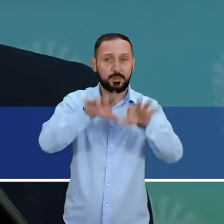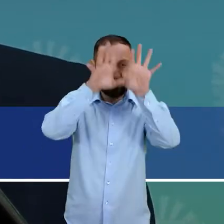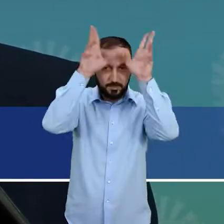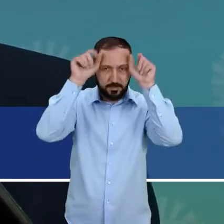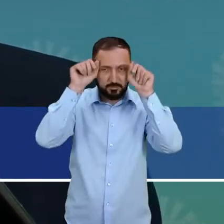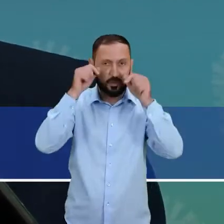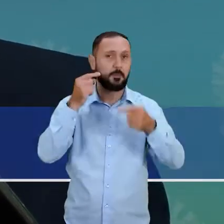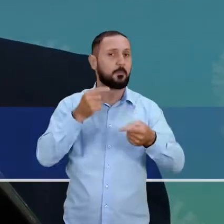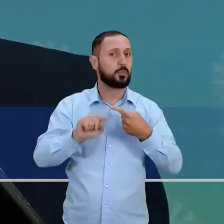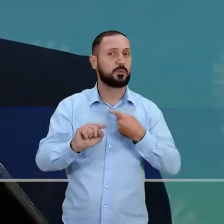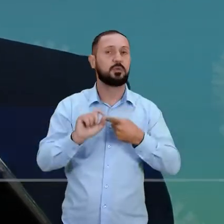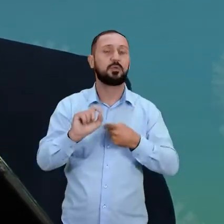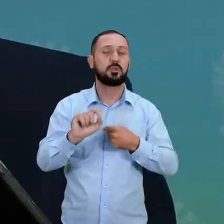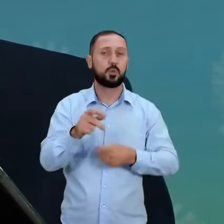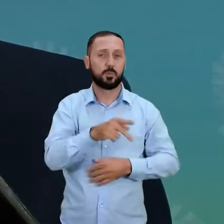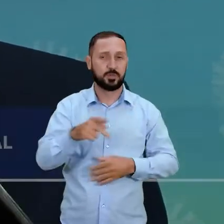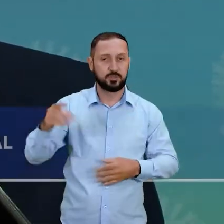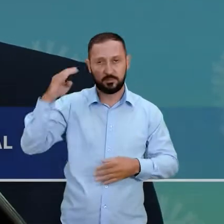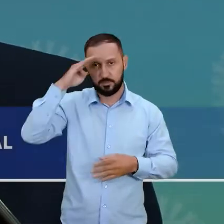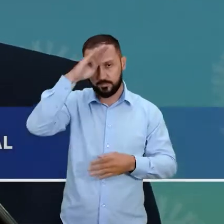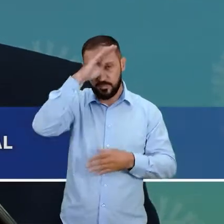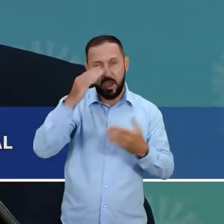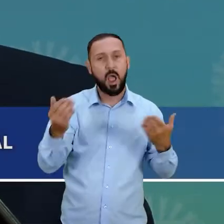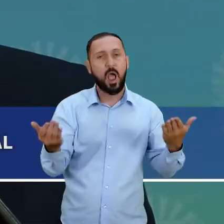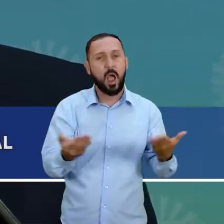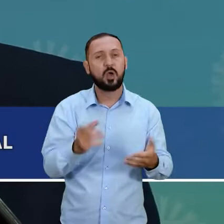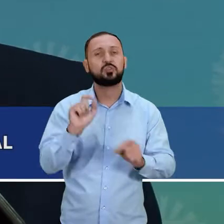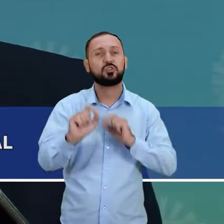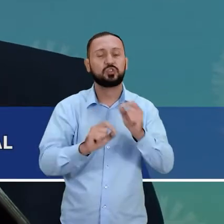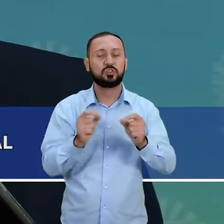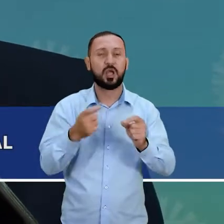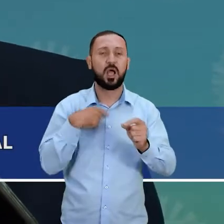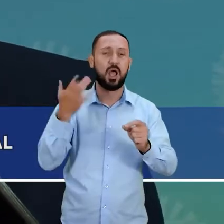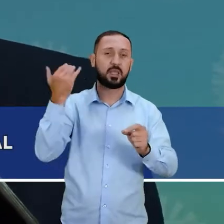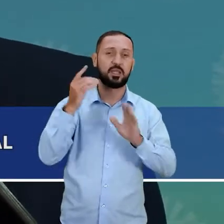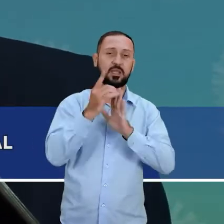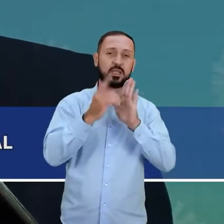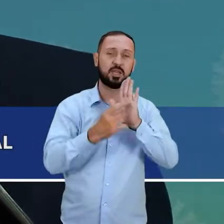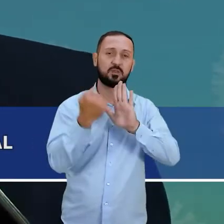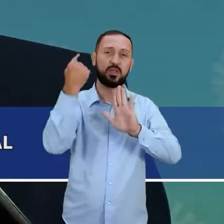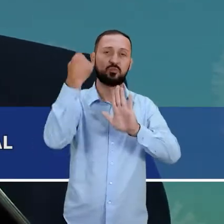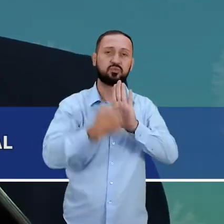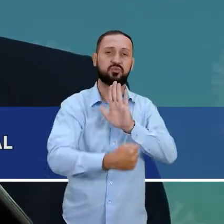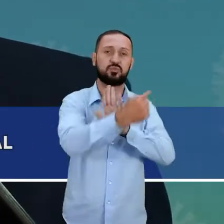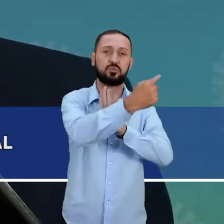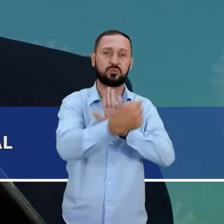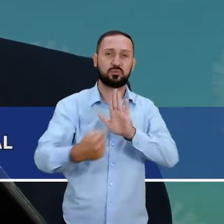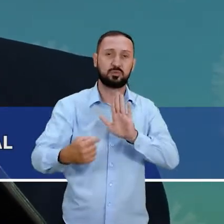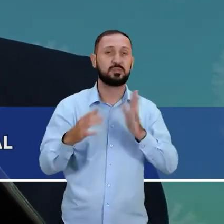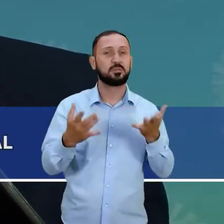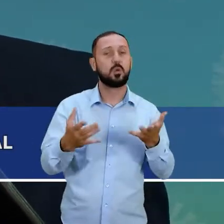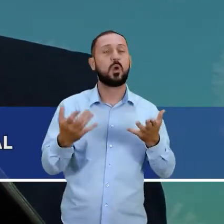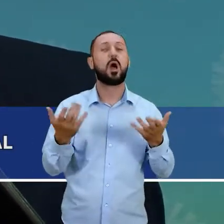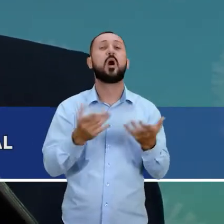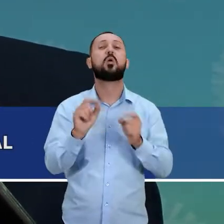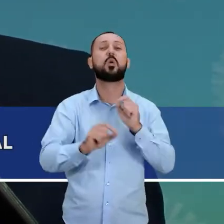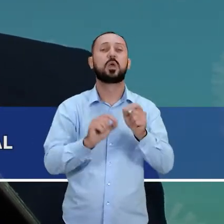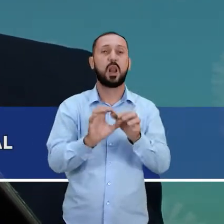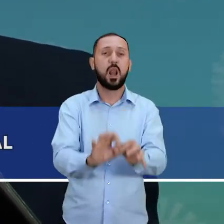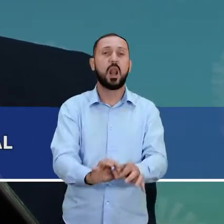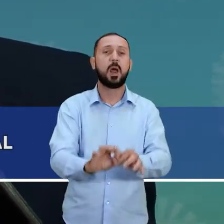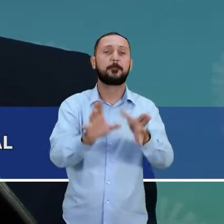região amazônica. E o presidente Bolsonaro agora recentemente revogou aquele decreto, ou seja, ele